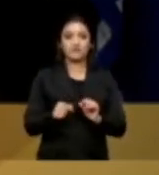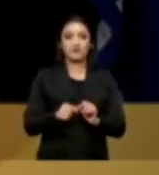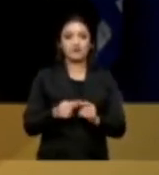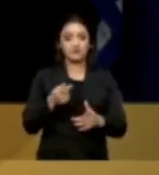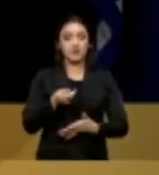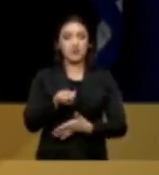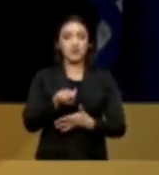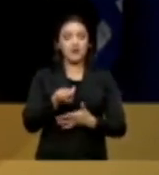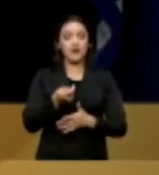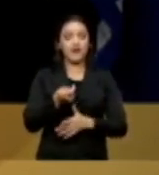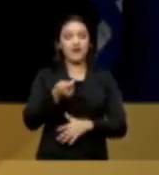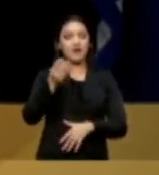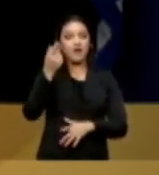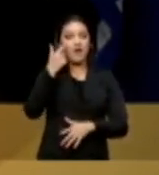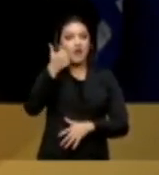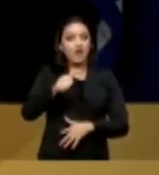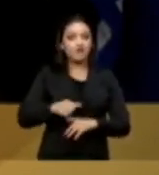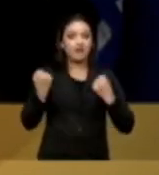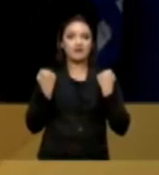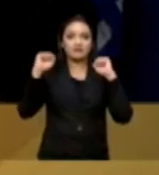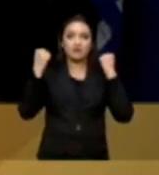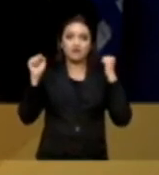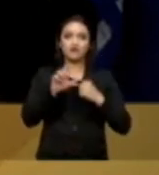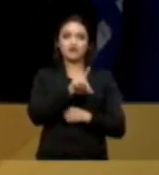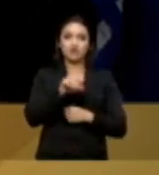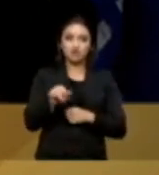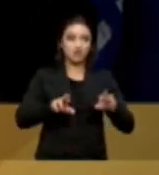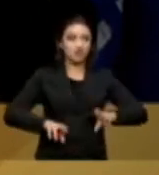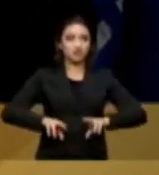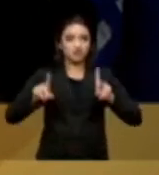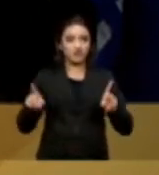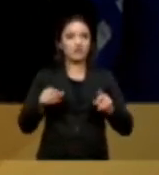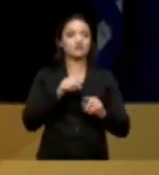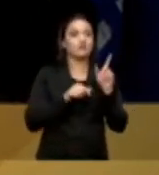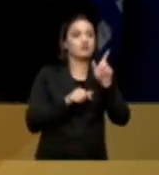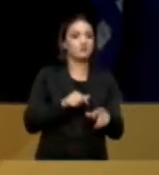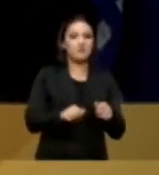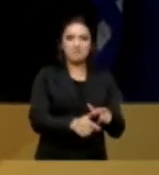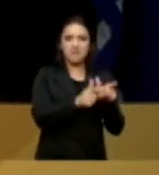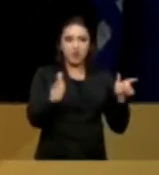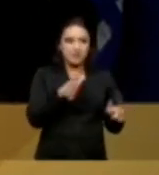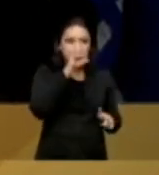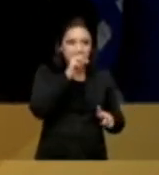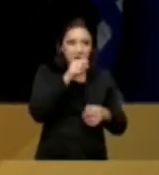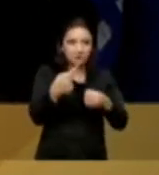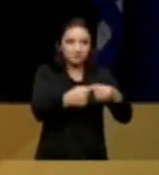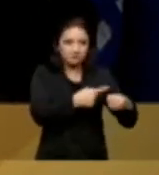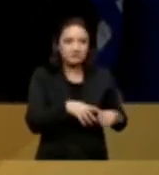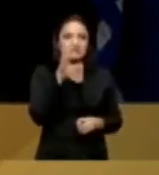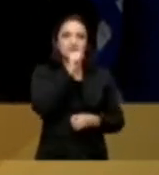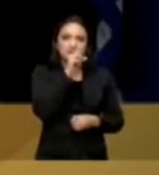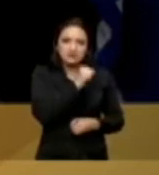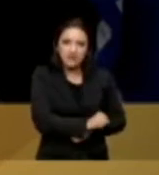da prova de capacidade física em dias distintos, sábado para quase todas as cidades de execução do